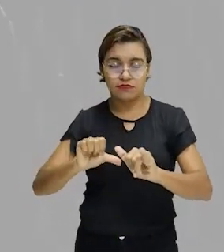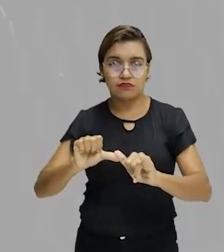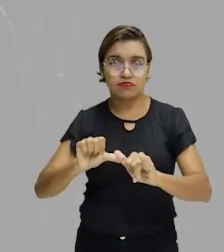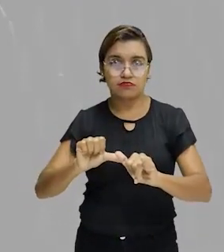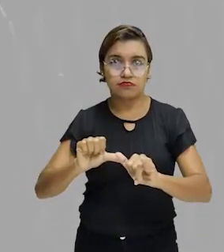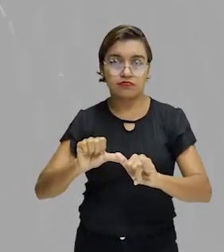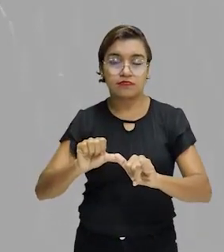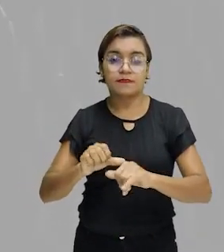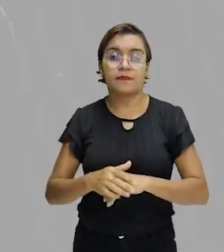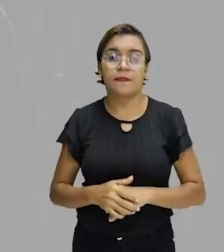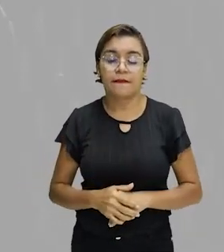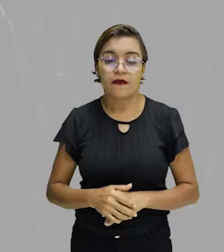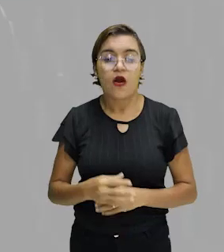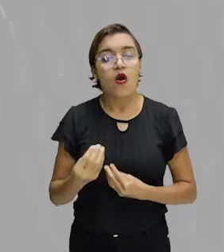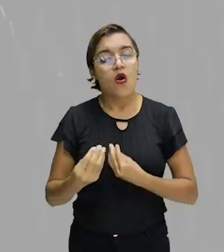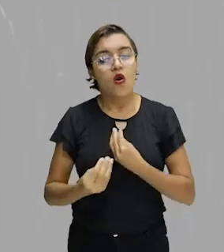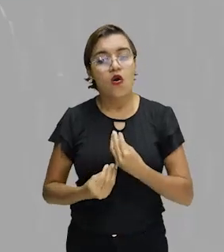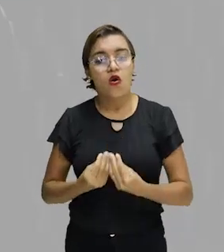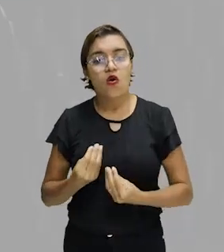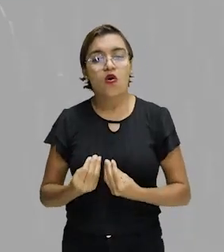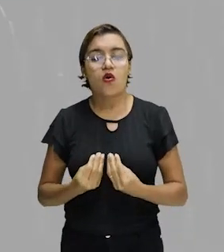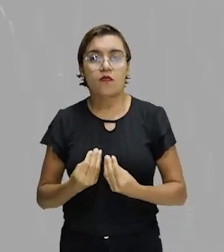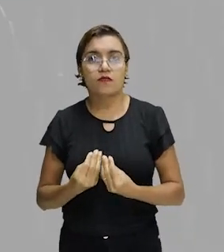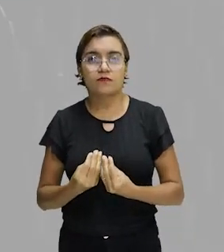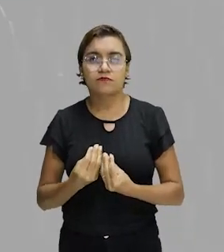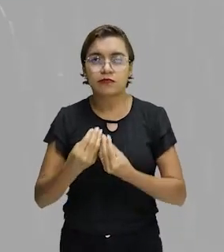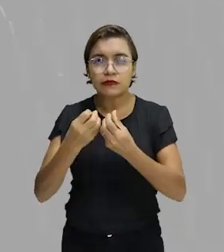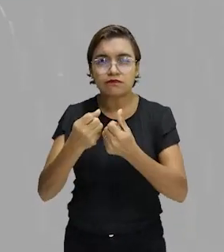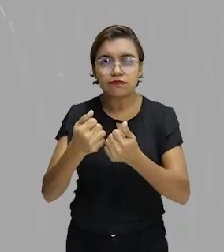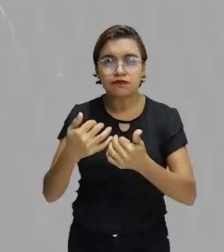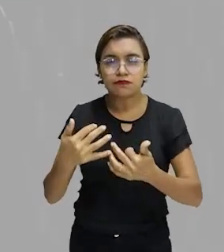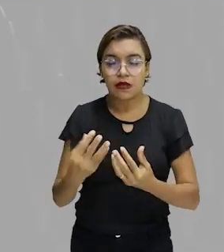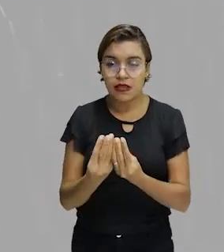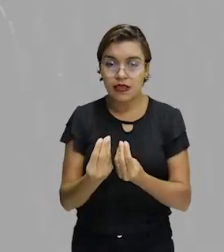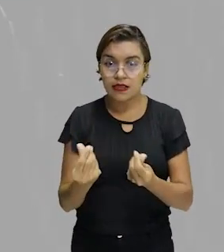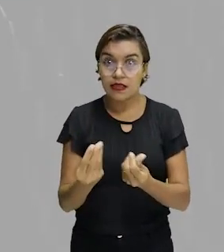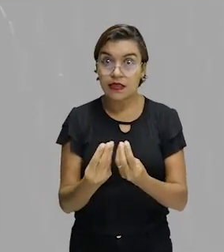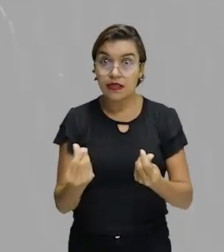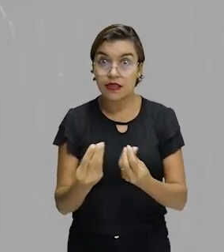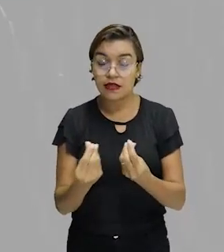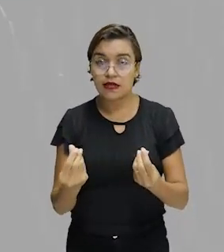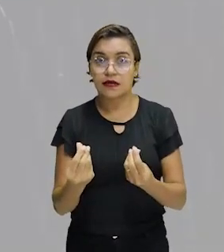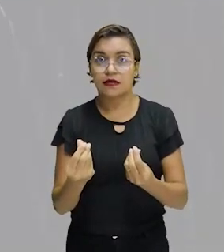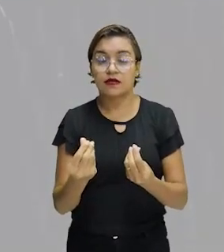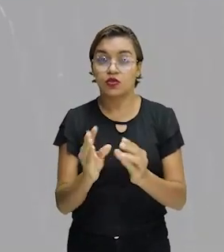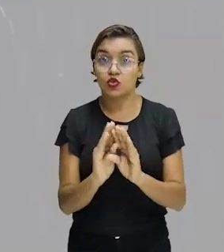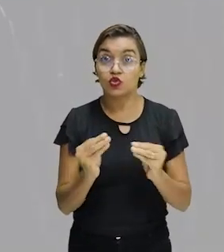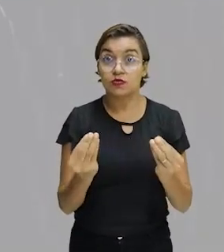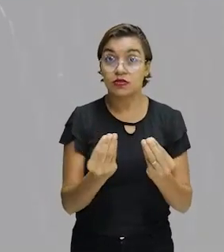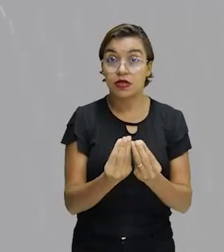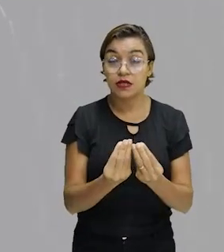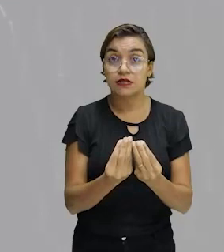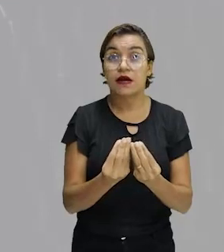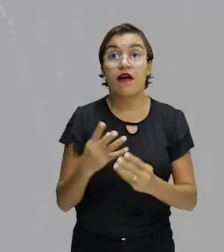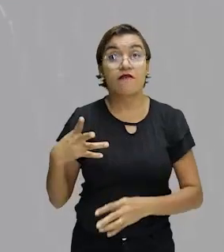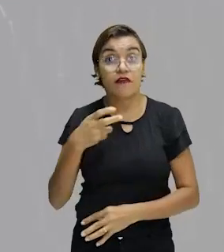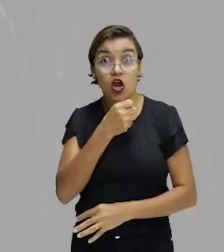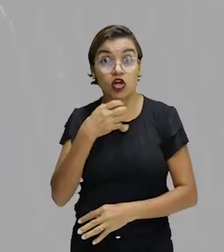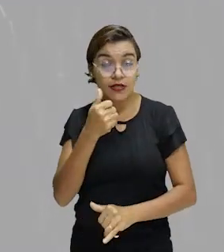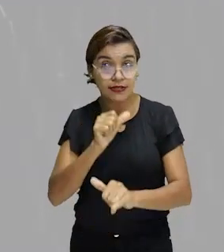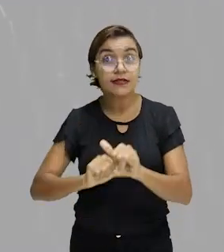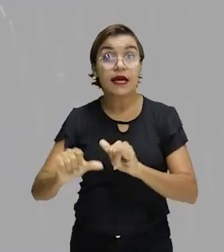mais pulverizado, né, triturado os reagentes estiverem, maior será a velocidade da